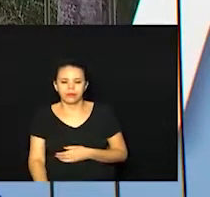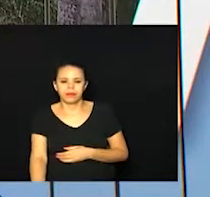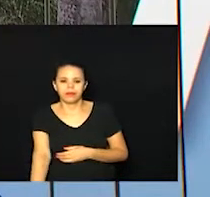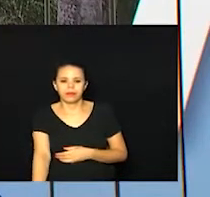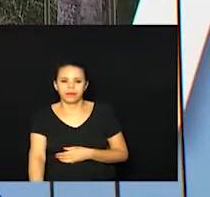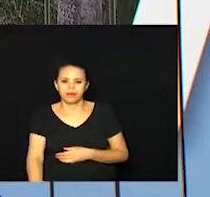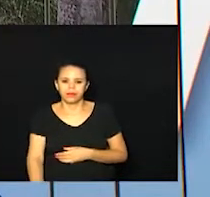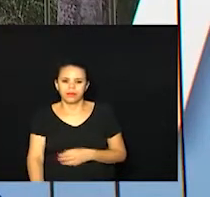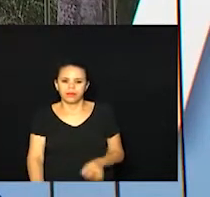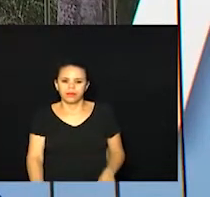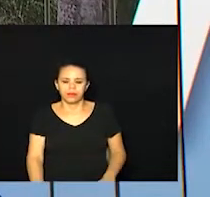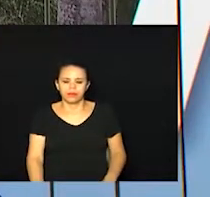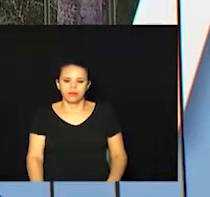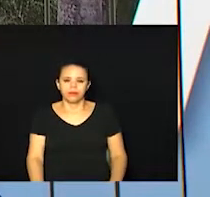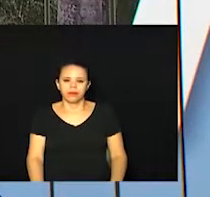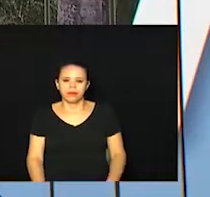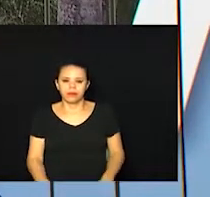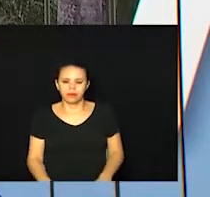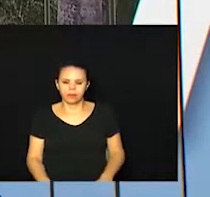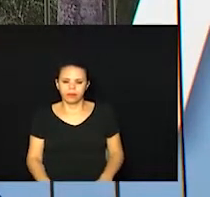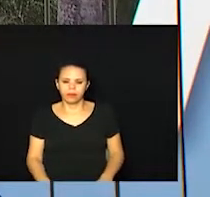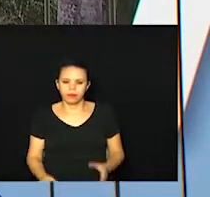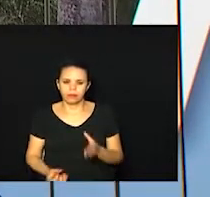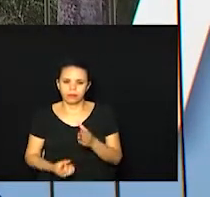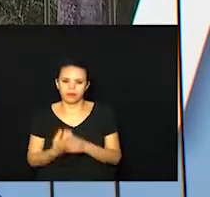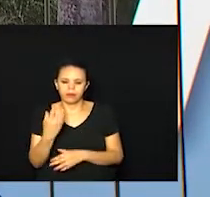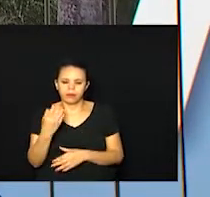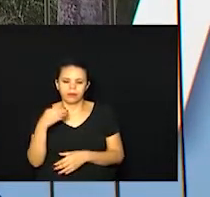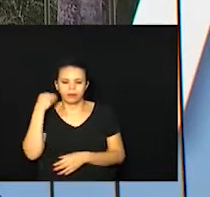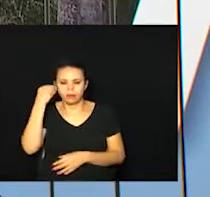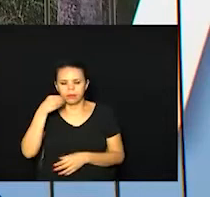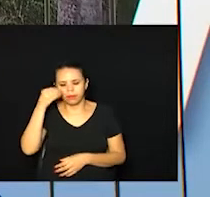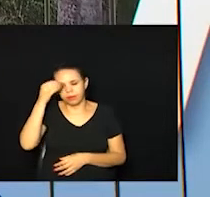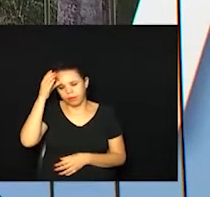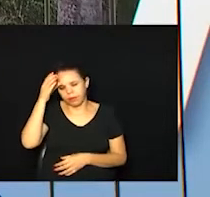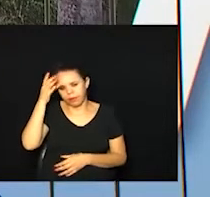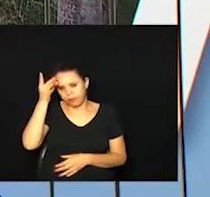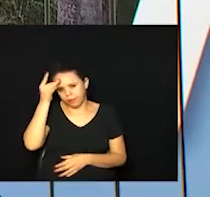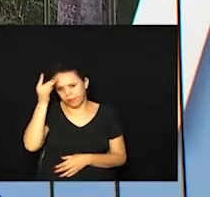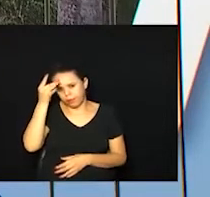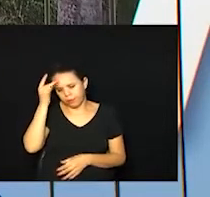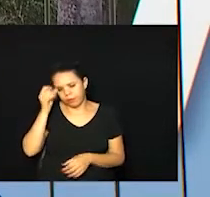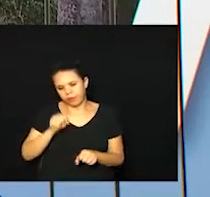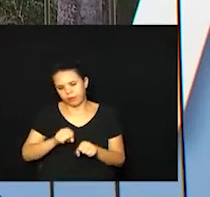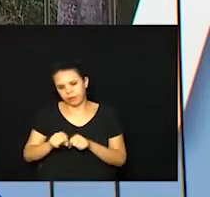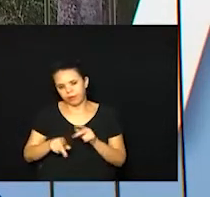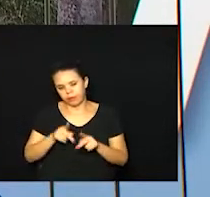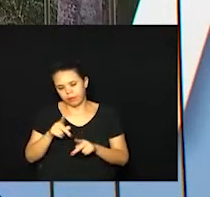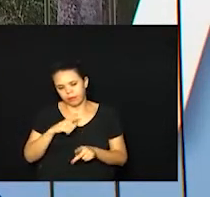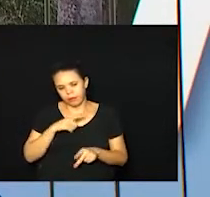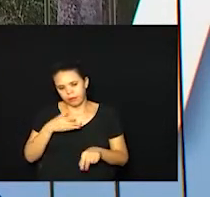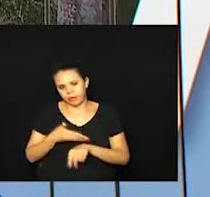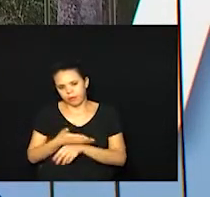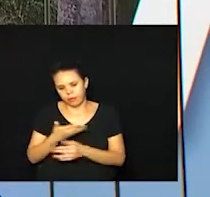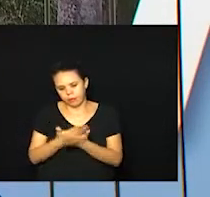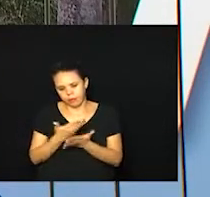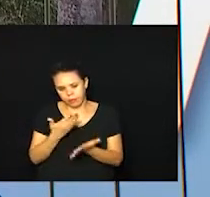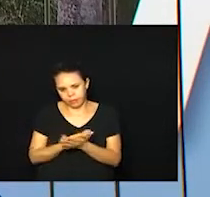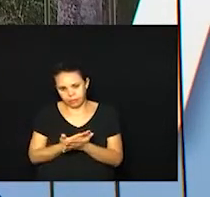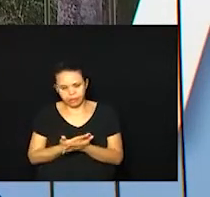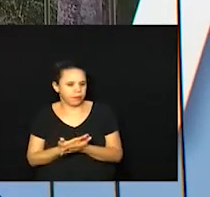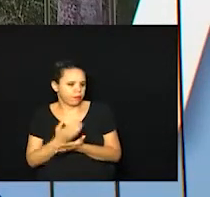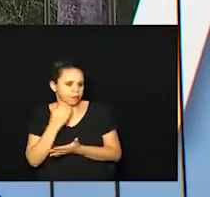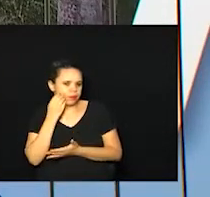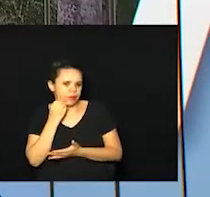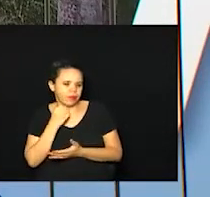poder trabalhar essa questão da geração do conhecimento também, enfim, para as pessoas terem onde estudar,